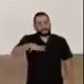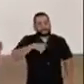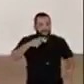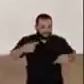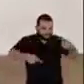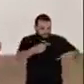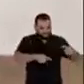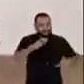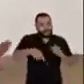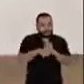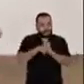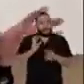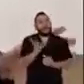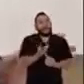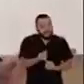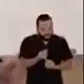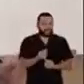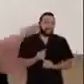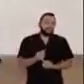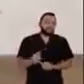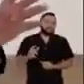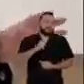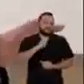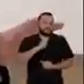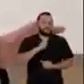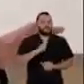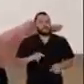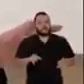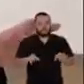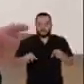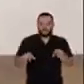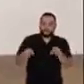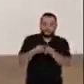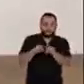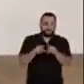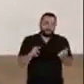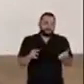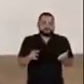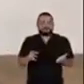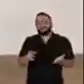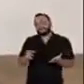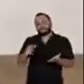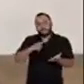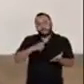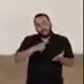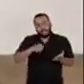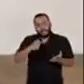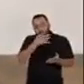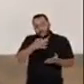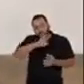como a arte infinita de lidar com conflitos que nunca cabo eu tenho um pouco essa visão da política né agora com relação ao perdão enquanto